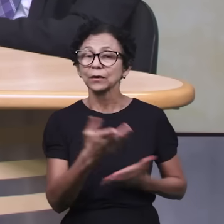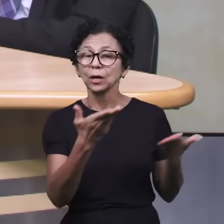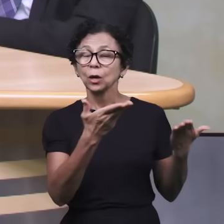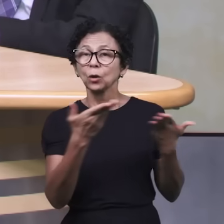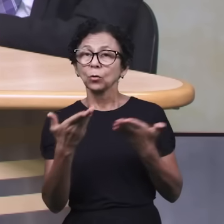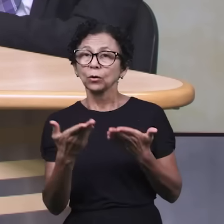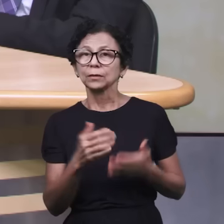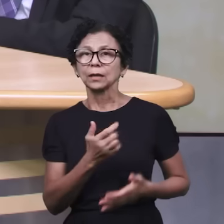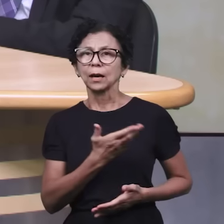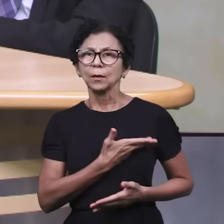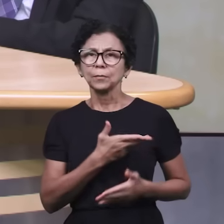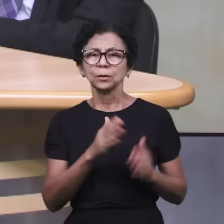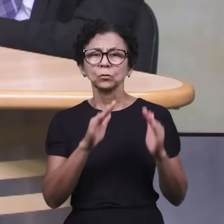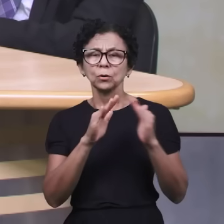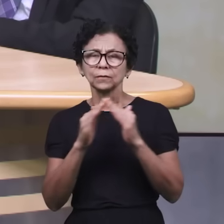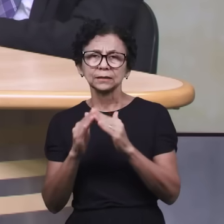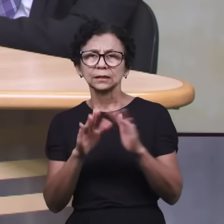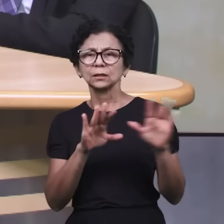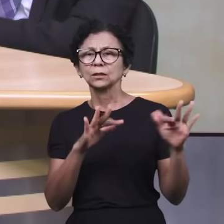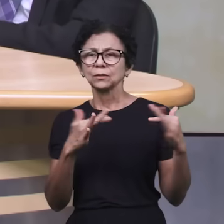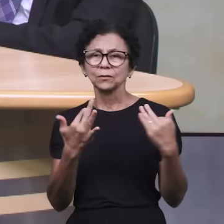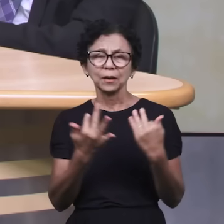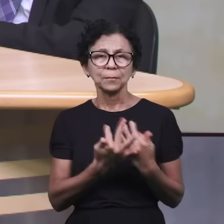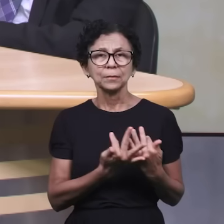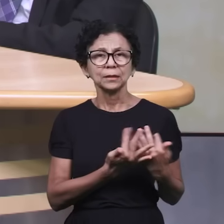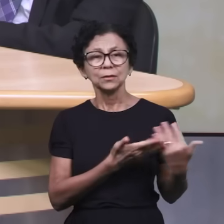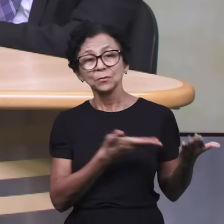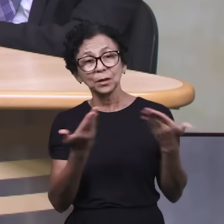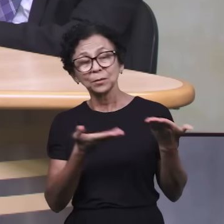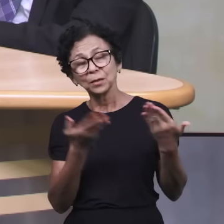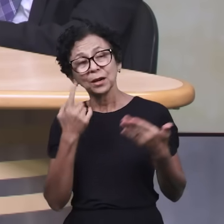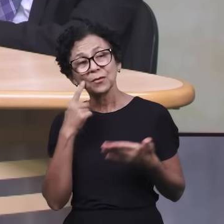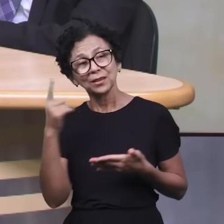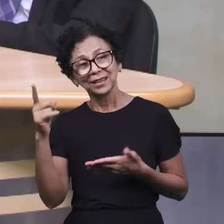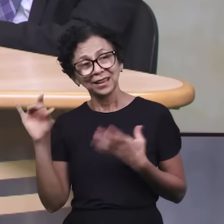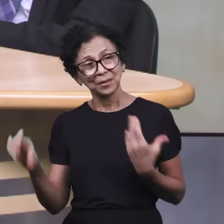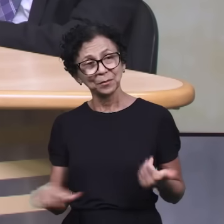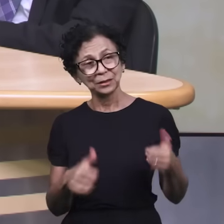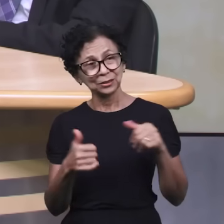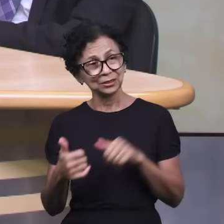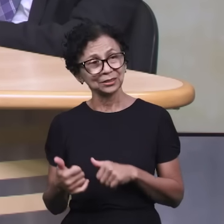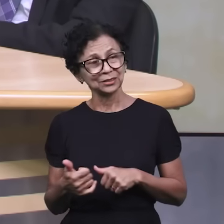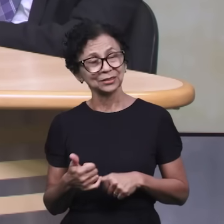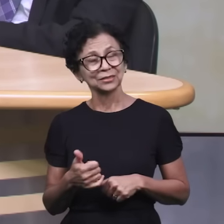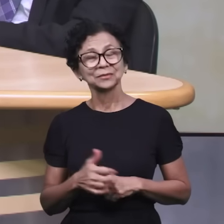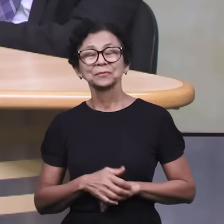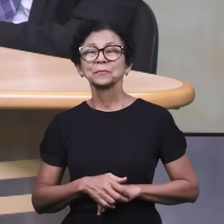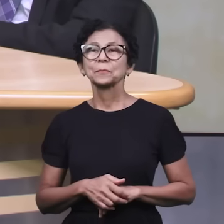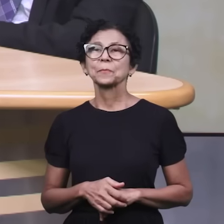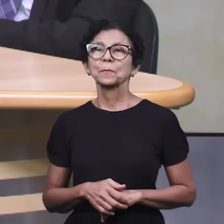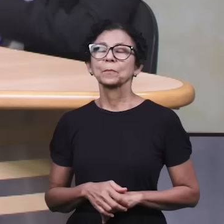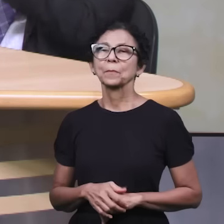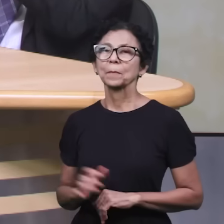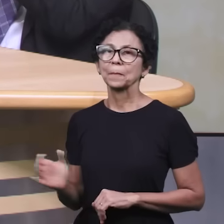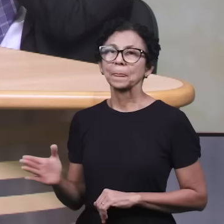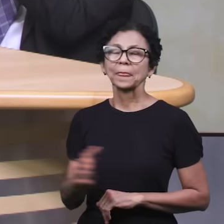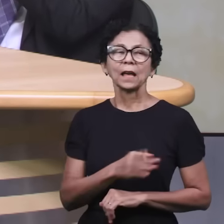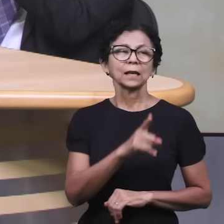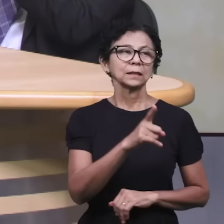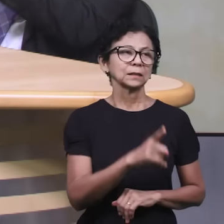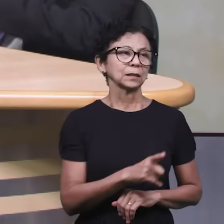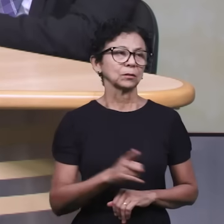da igreja é o batismo e a ceia. Mas é uma festa, só concluir aqui. Então você chama, aí é